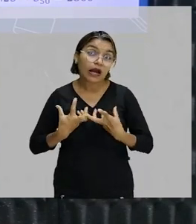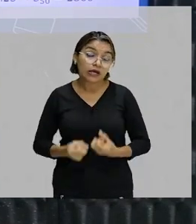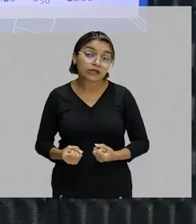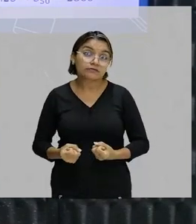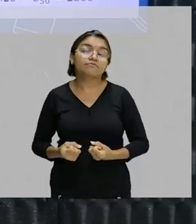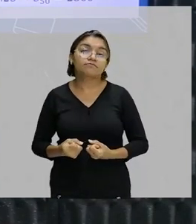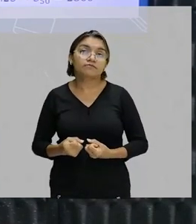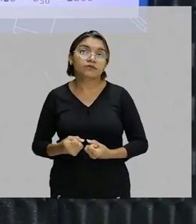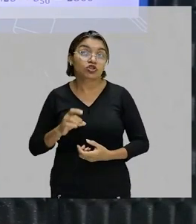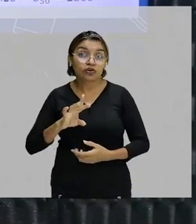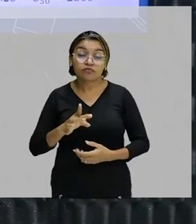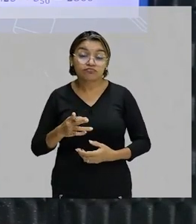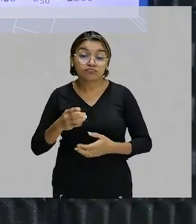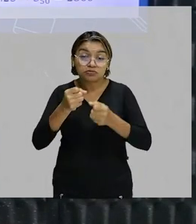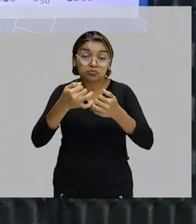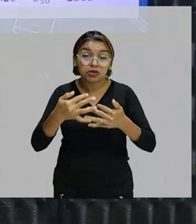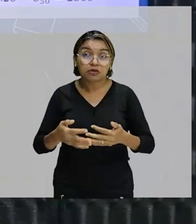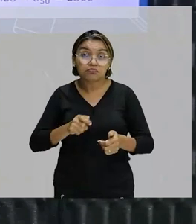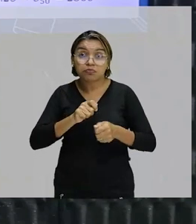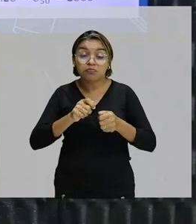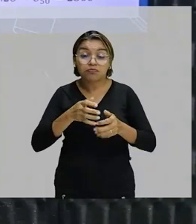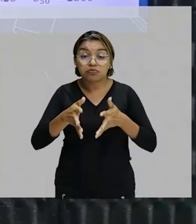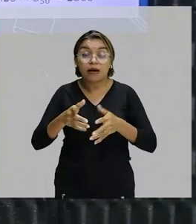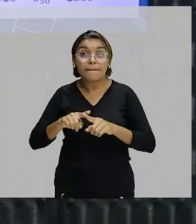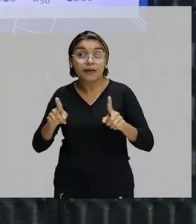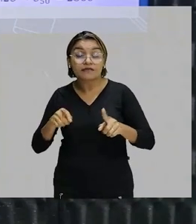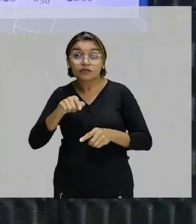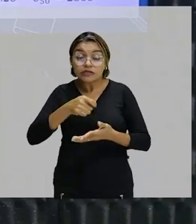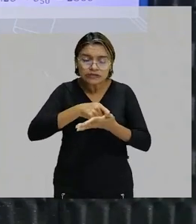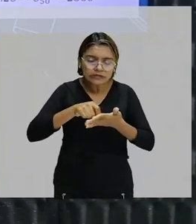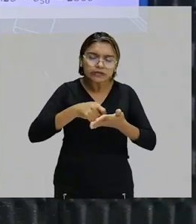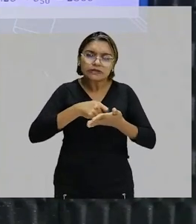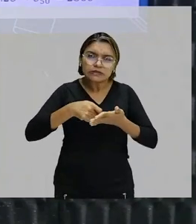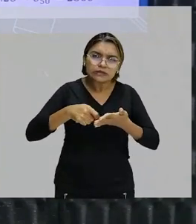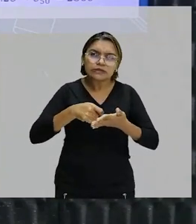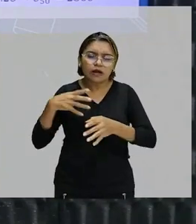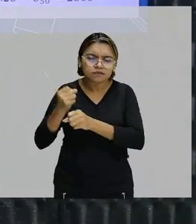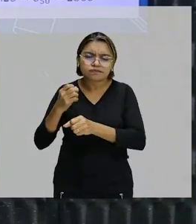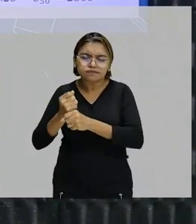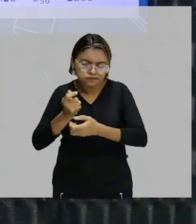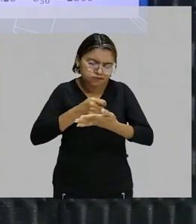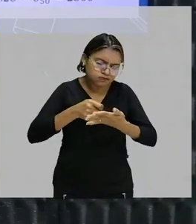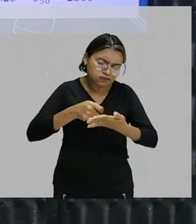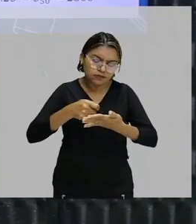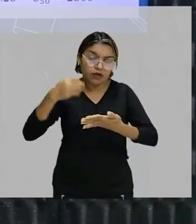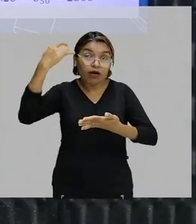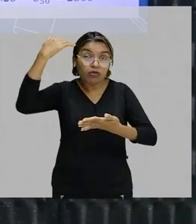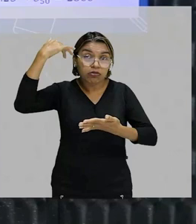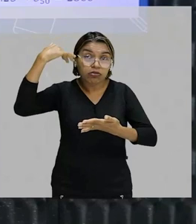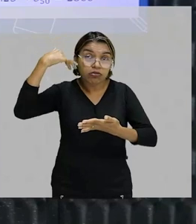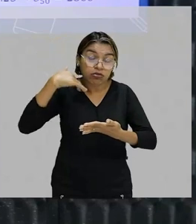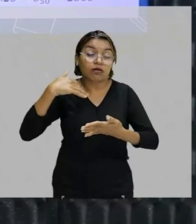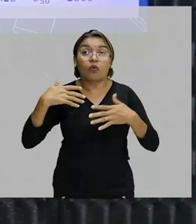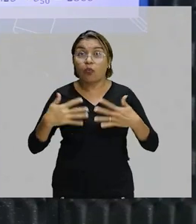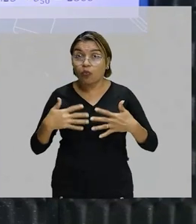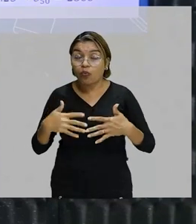né só falando Imagina você que tá escrevendo aí montando soma escrevendo aí montando soma gente isso vai cansar vai doer a